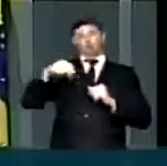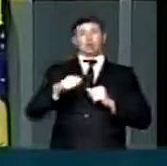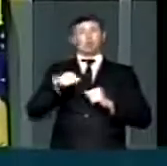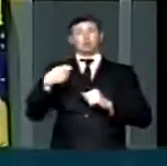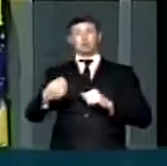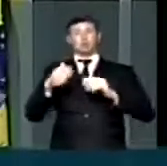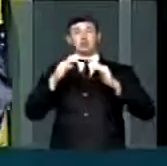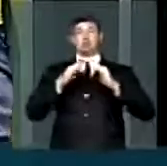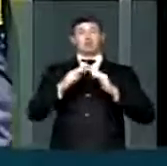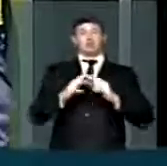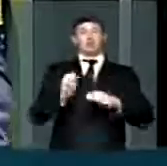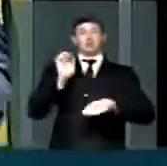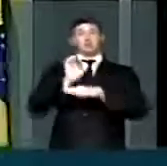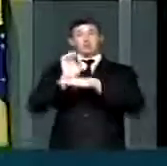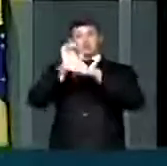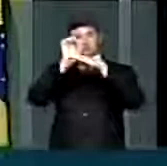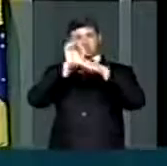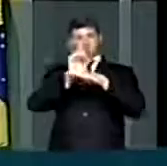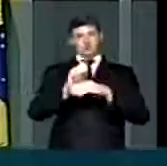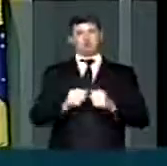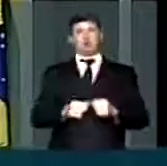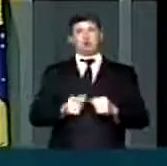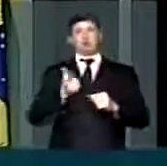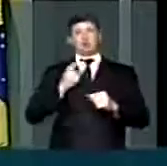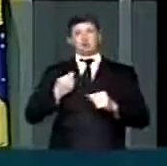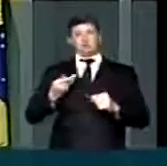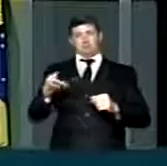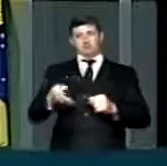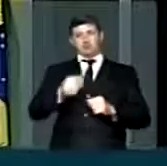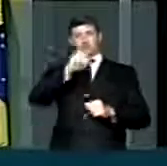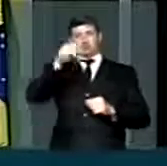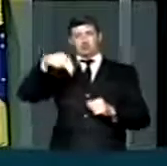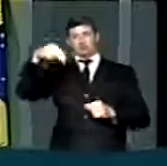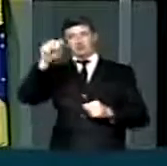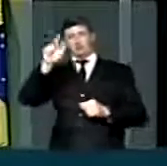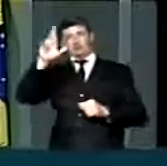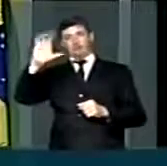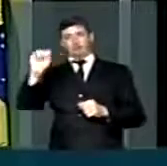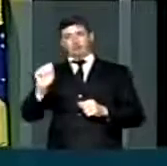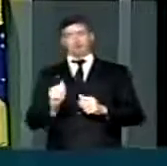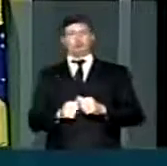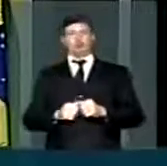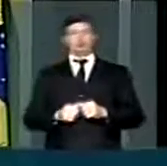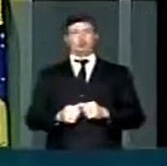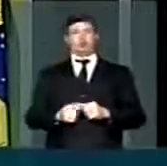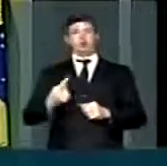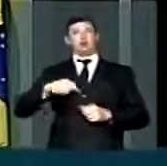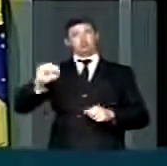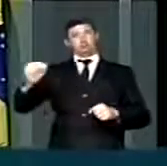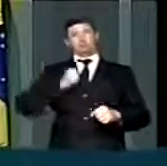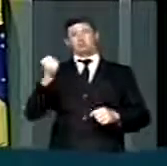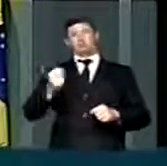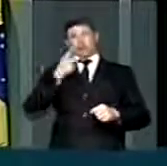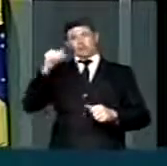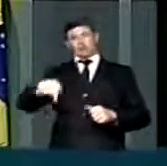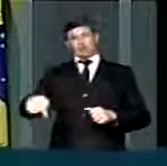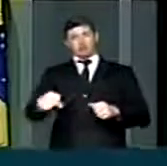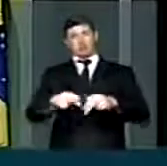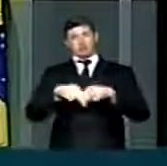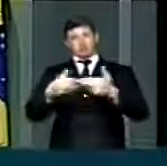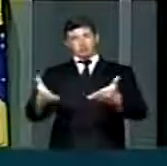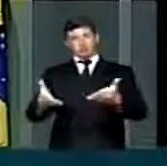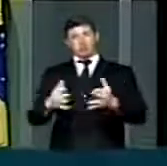lá nos estados que são integrantes da Zona Franca de Manaus. Fica aqui o nosso protesto, senhor presidente, com relação